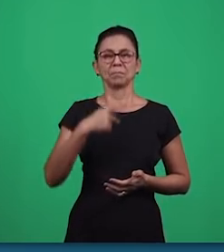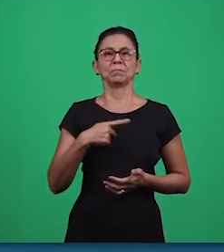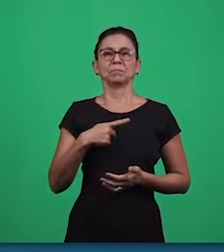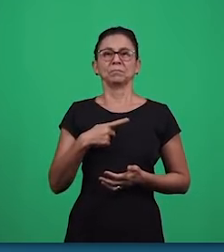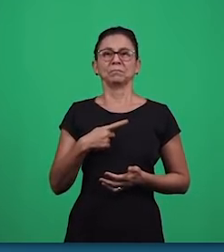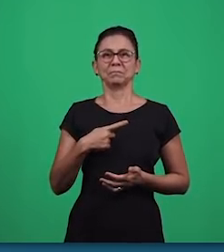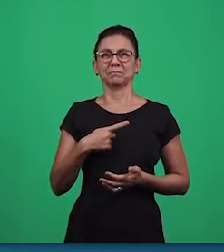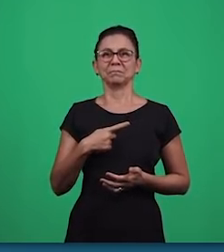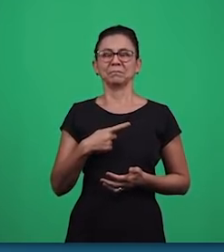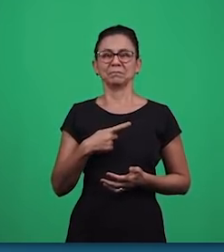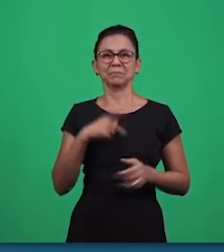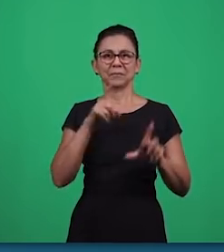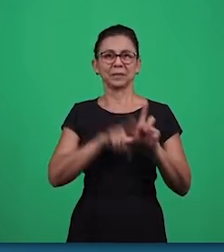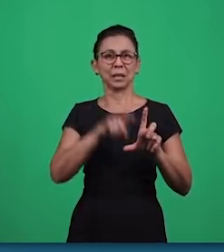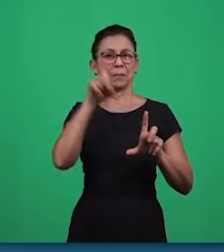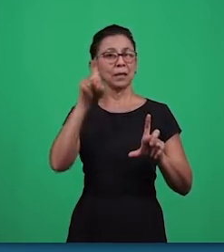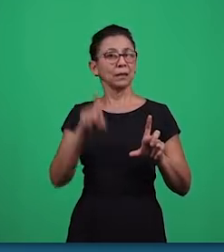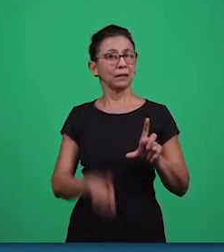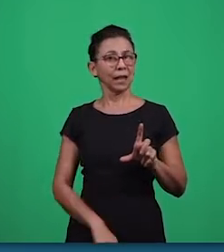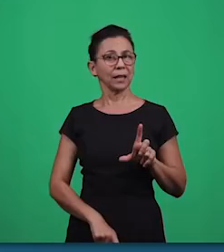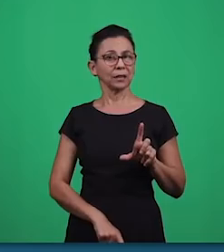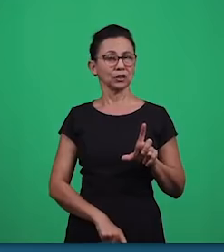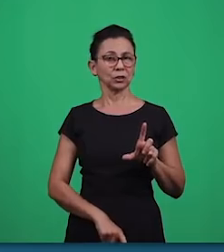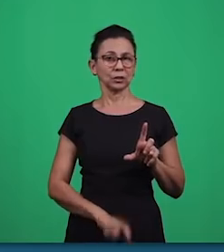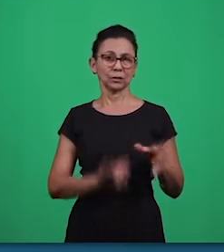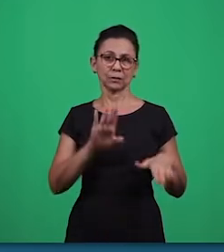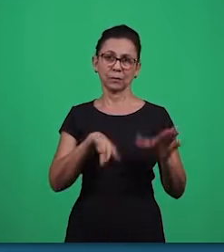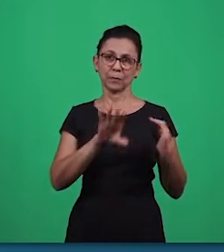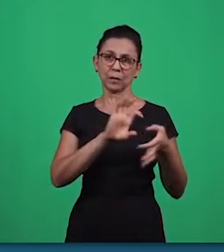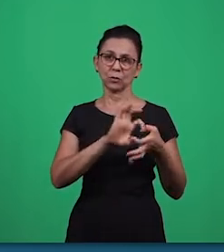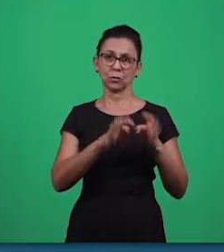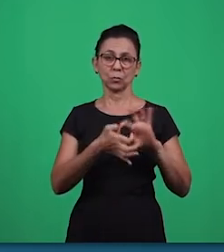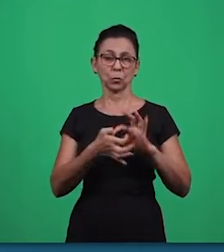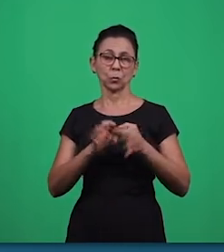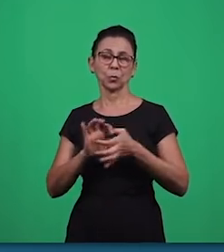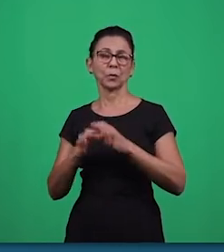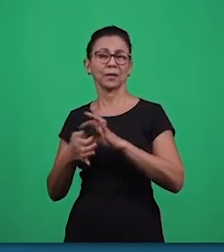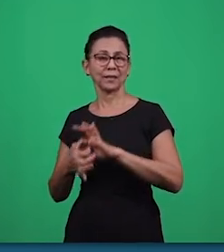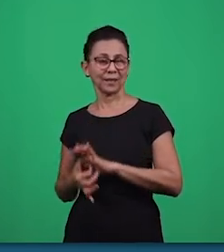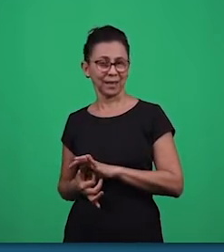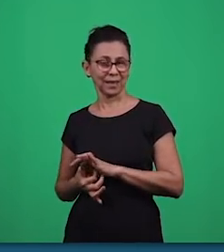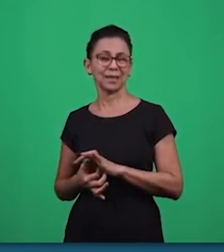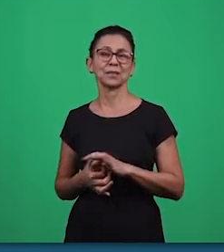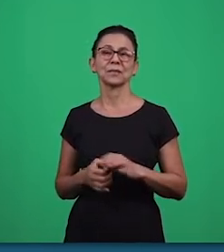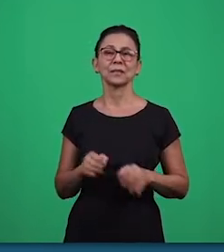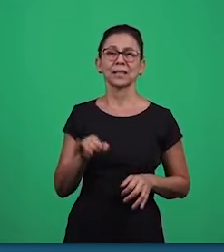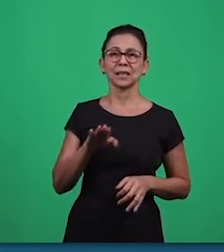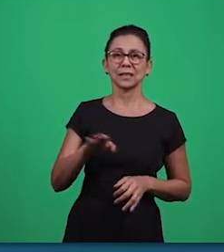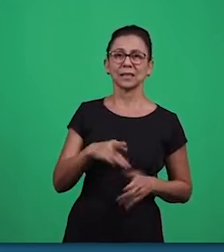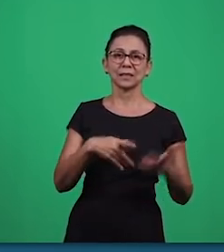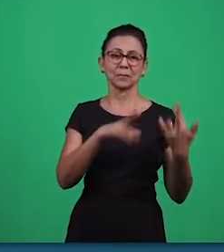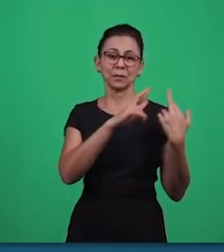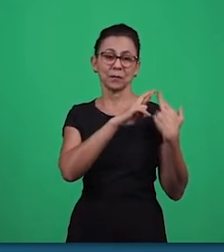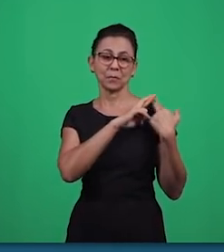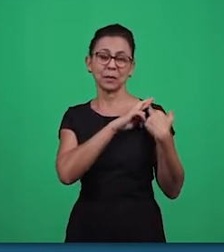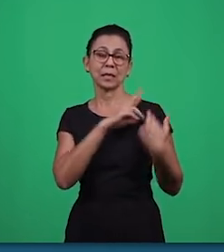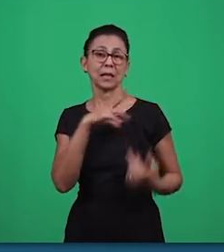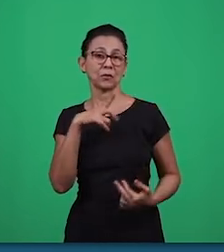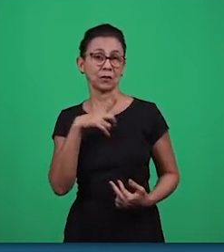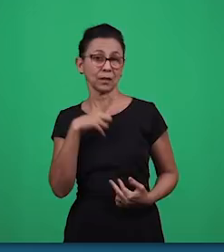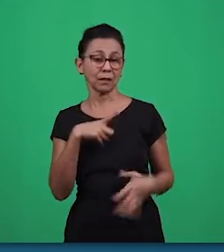o ensino de diferentes situações em cada contexto. Em cada contexto em que as crianças estiverem, elas